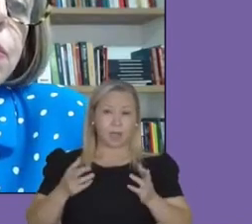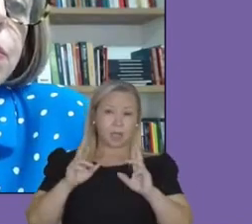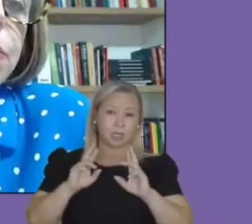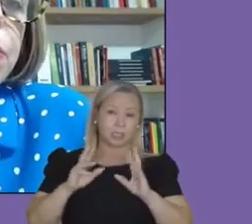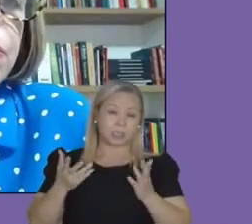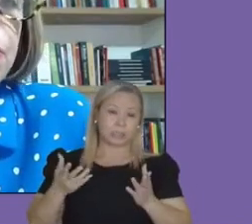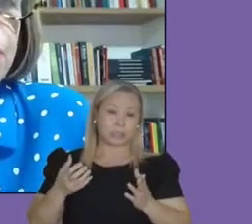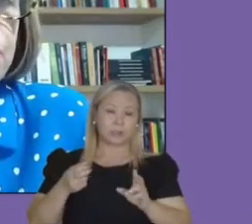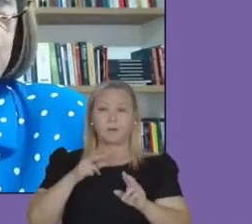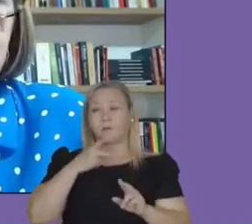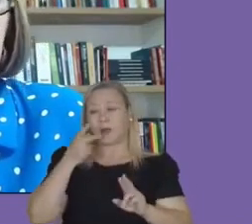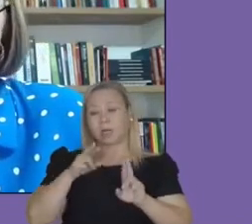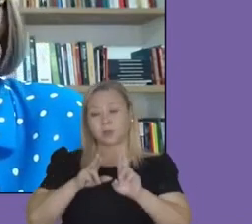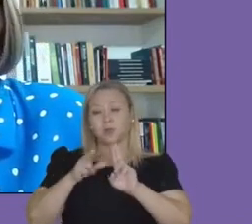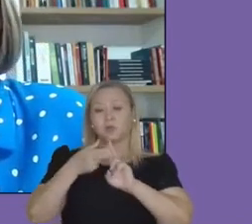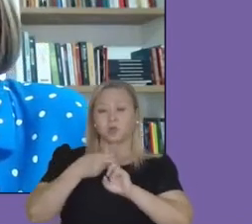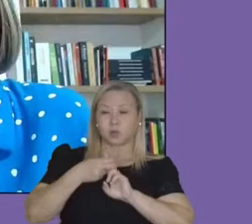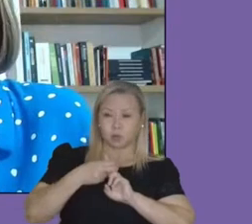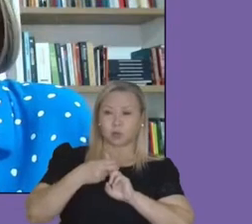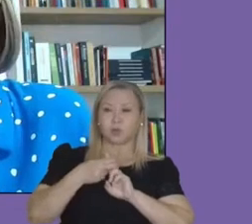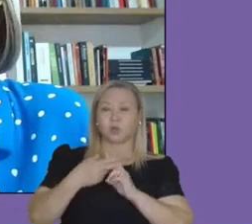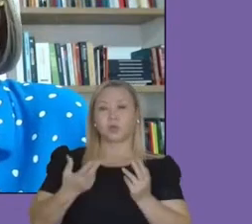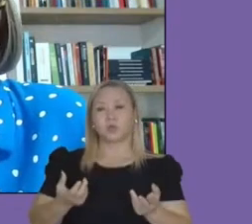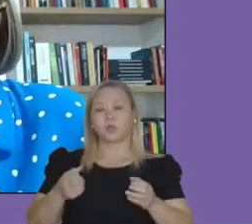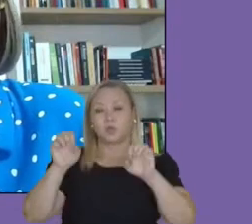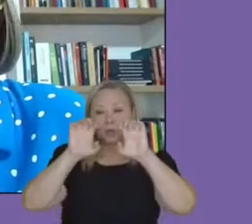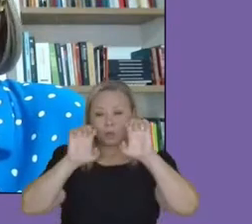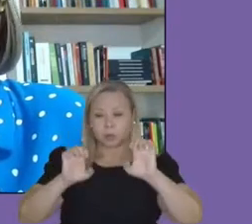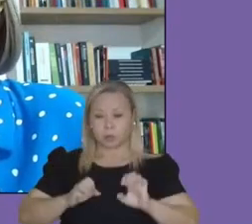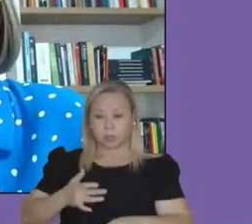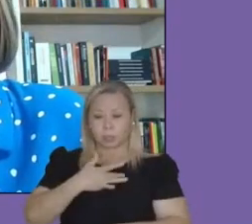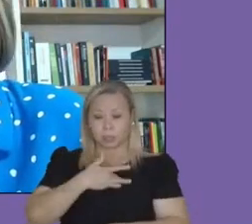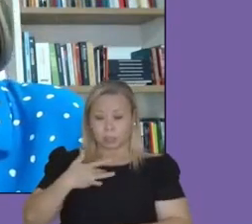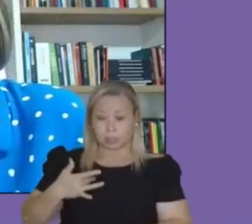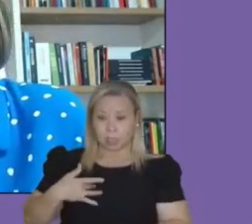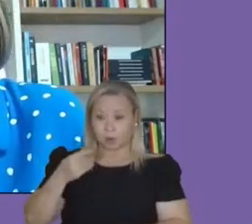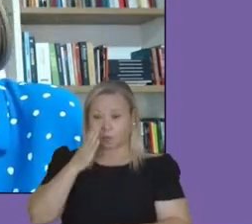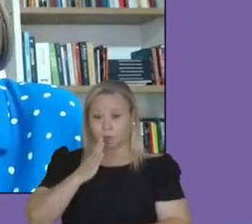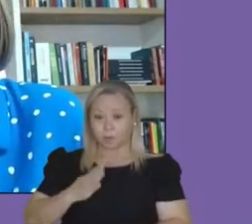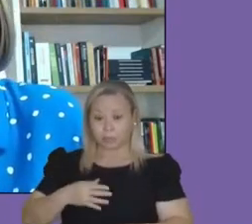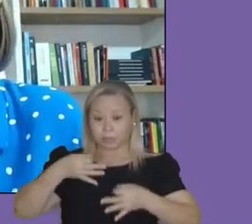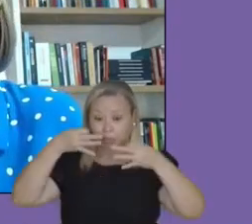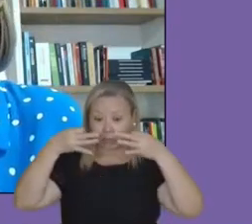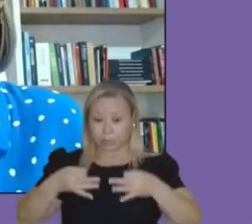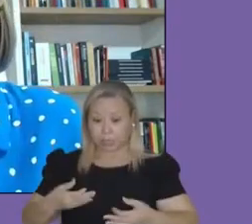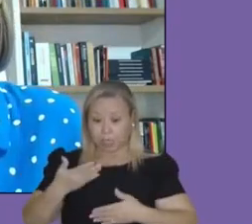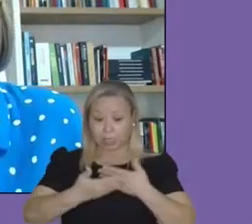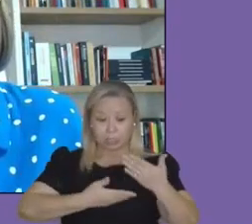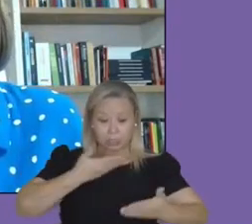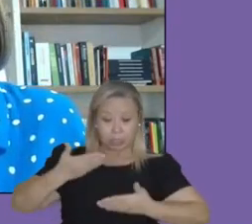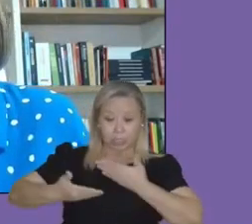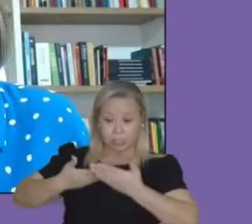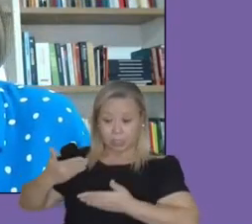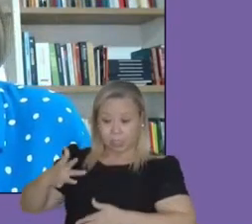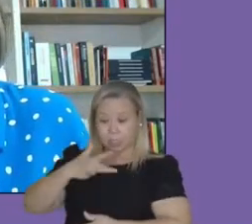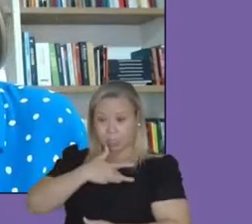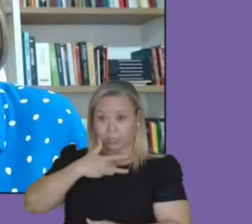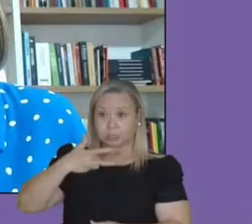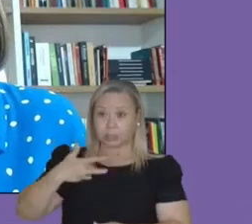do SUS, né, do conjunto do sistema de saúde no Brasil, da equidade, da integralidade e da